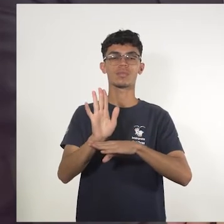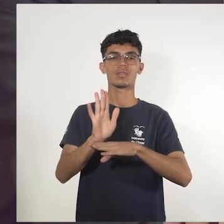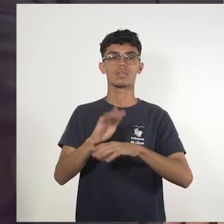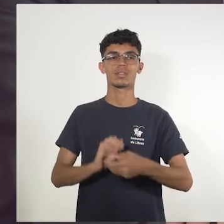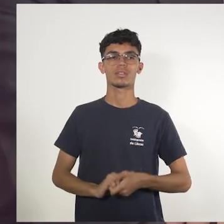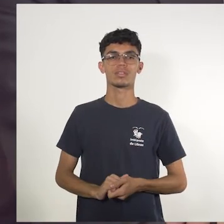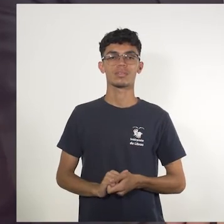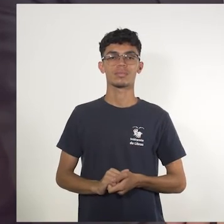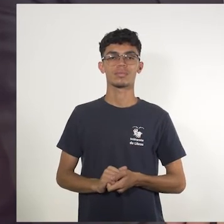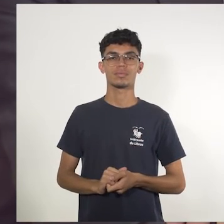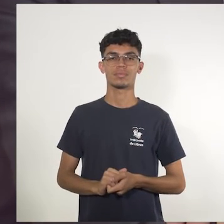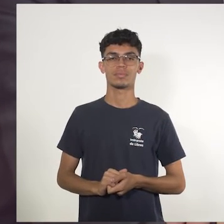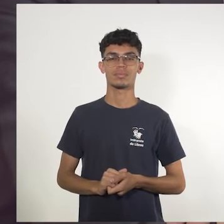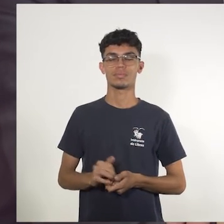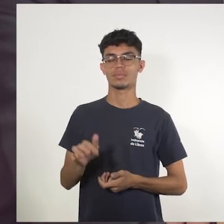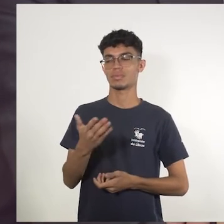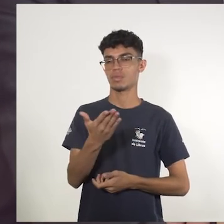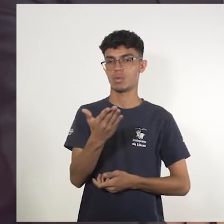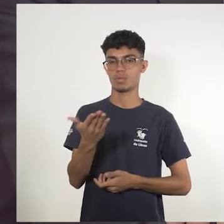Vossa Excelência também, como